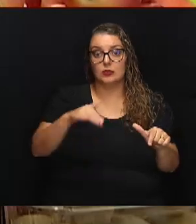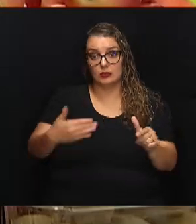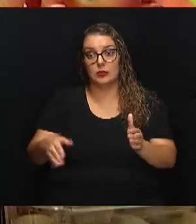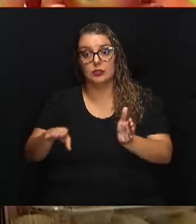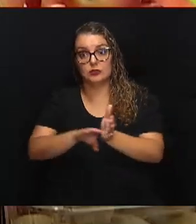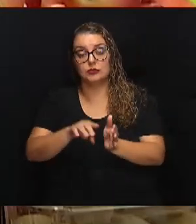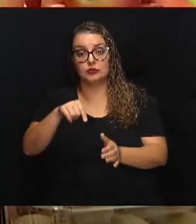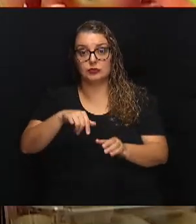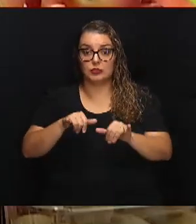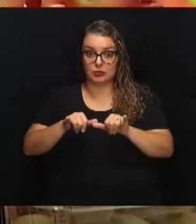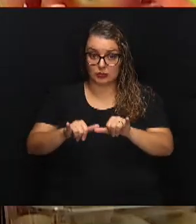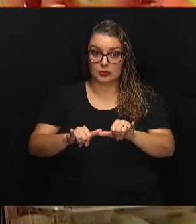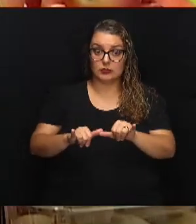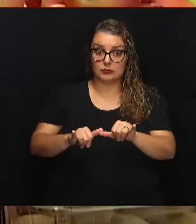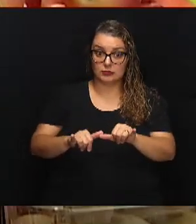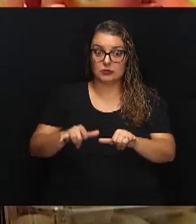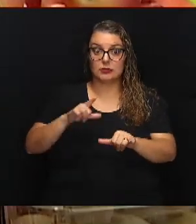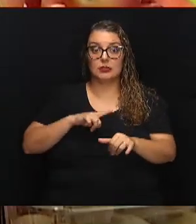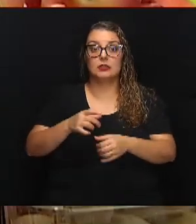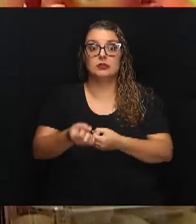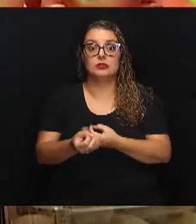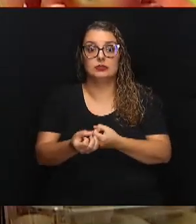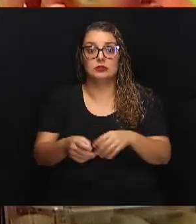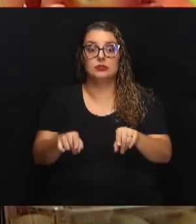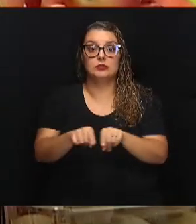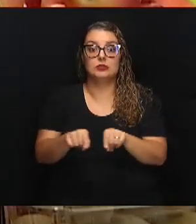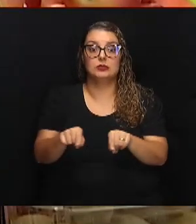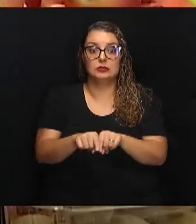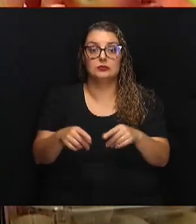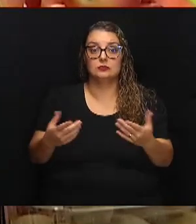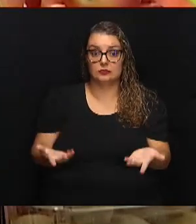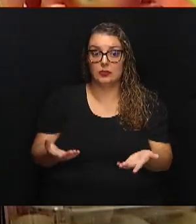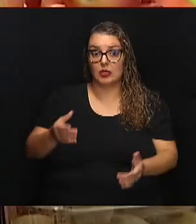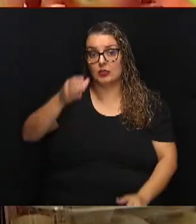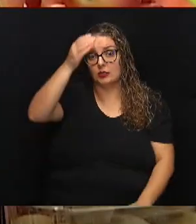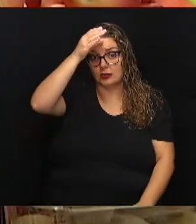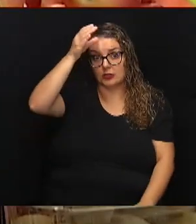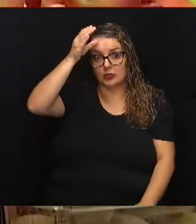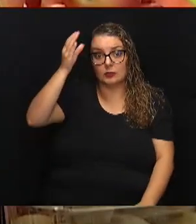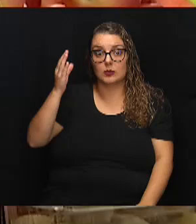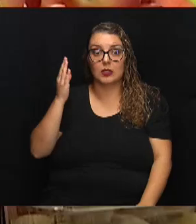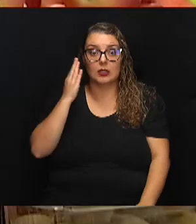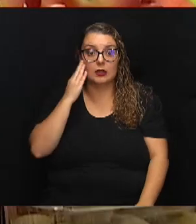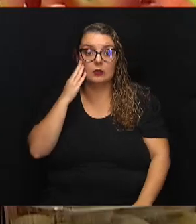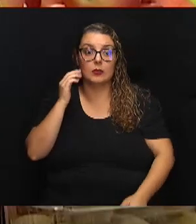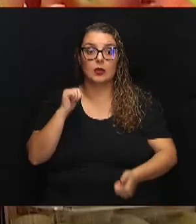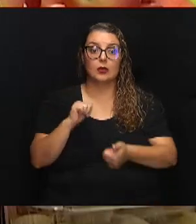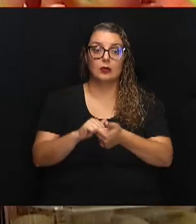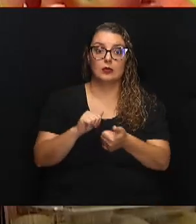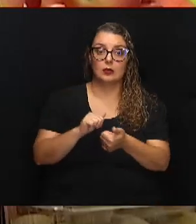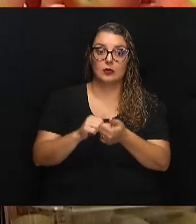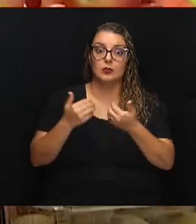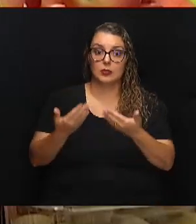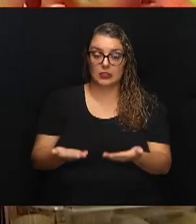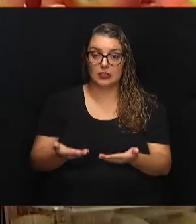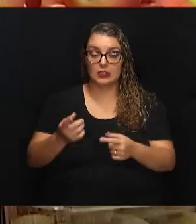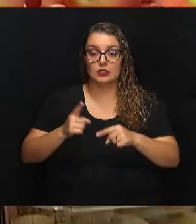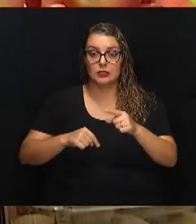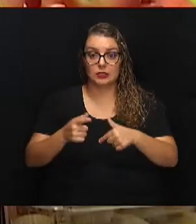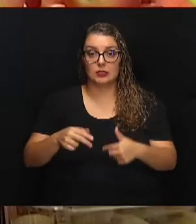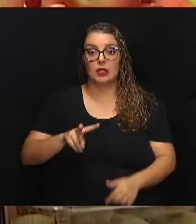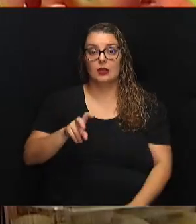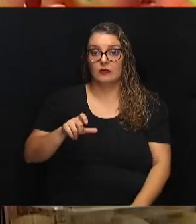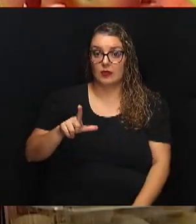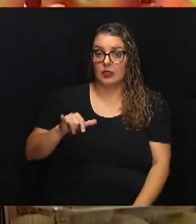no mercado, e aí tem as informações também para que o cliente saiba a qualidade desse produto, a